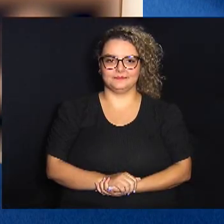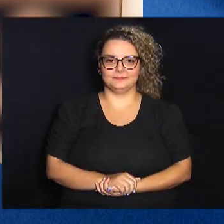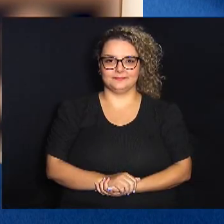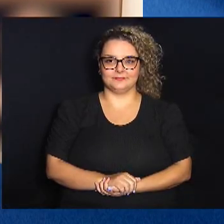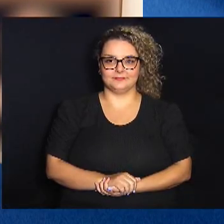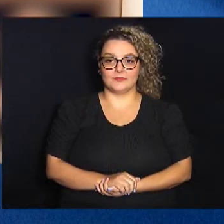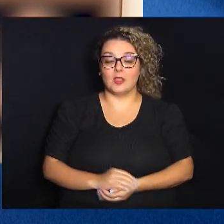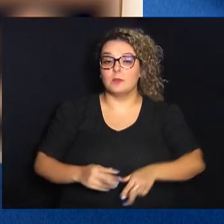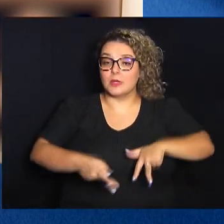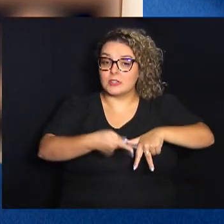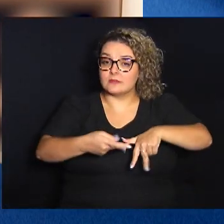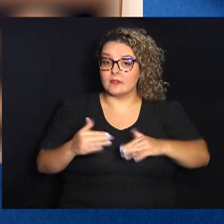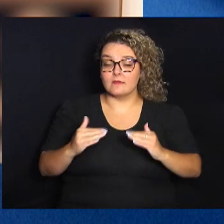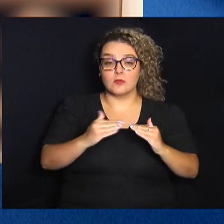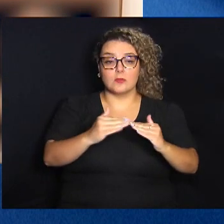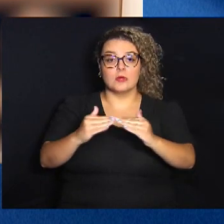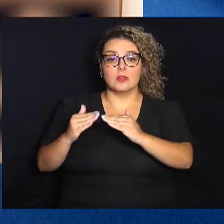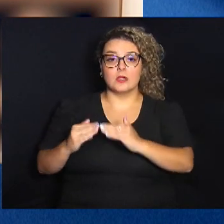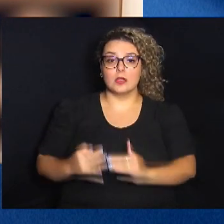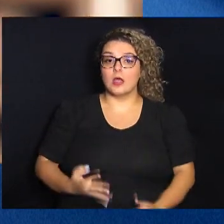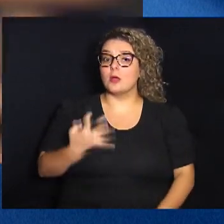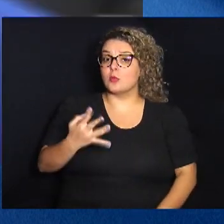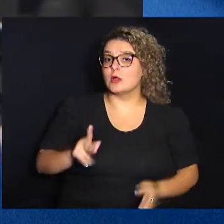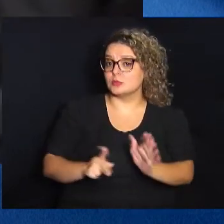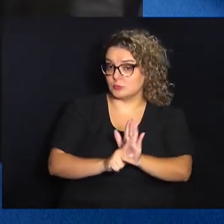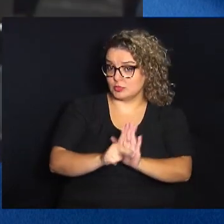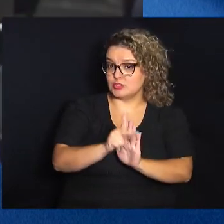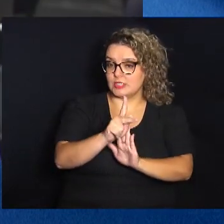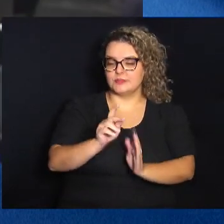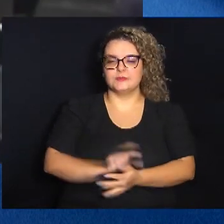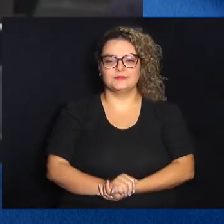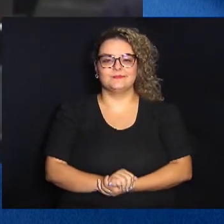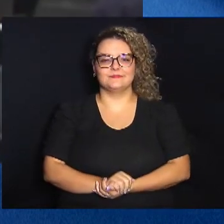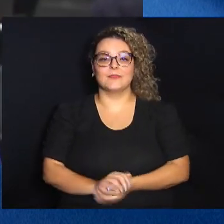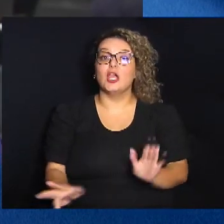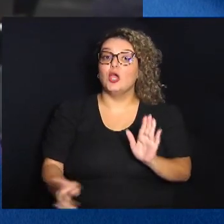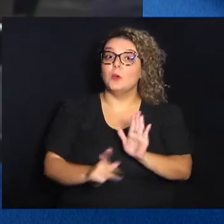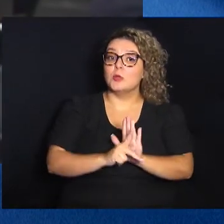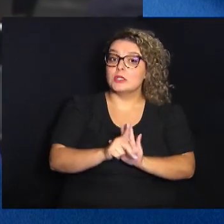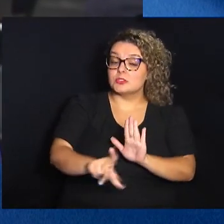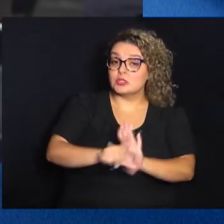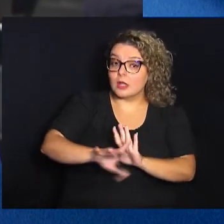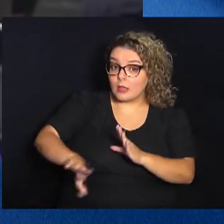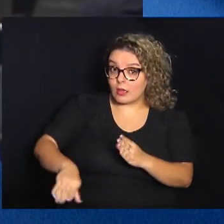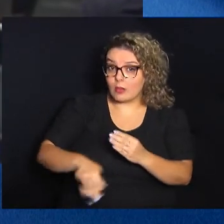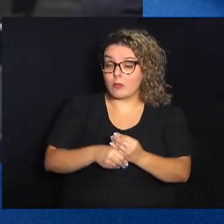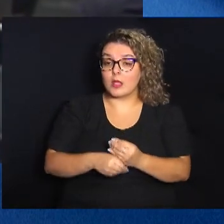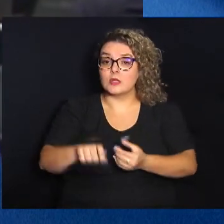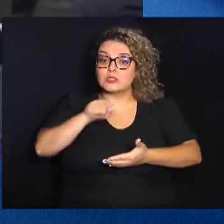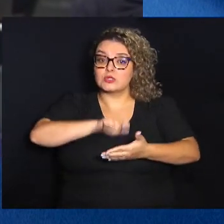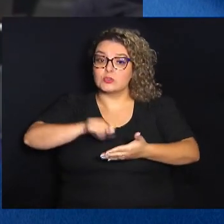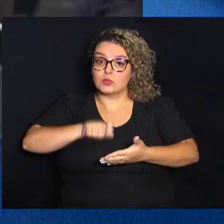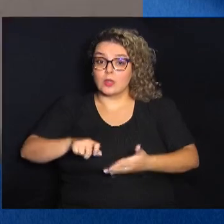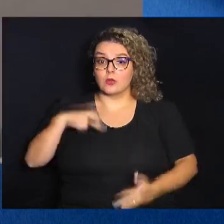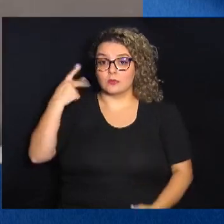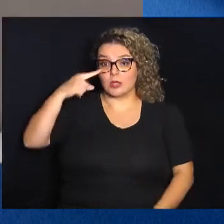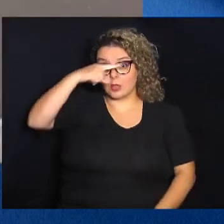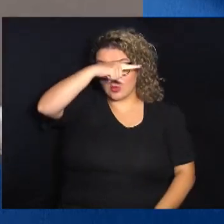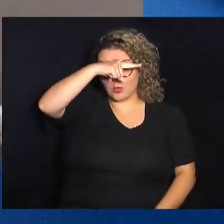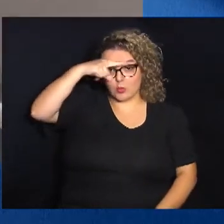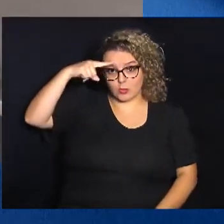dá parecer favorável a 4 projetos. Projeto de lei complementar, de autoria do vereador Otto